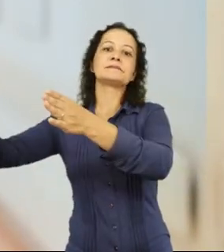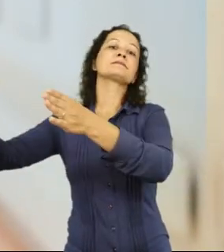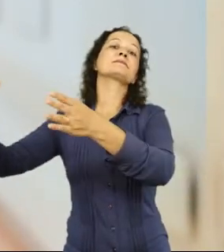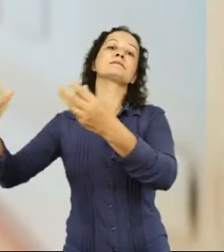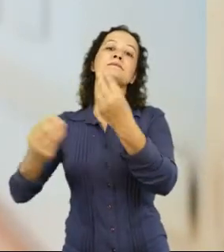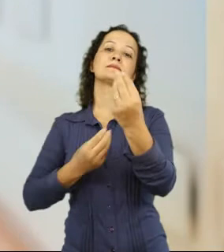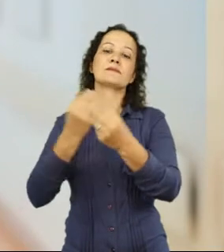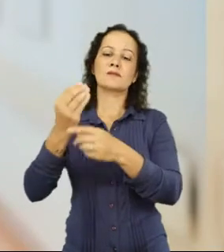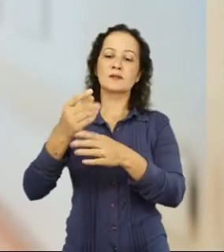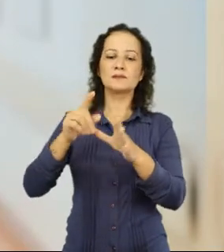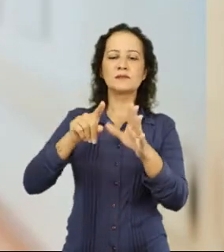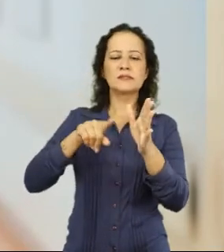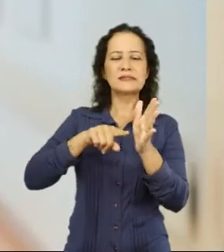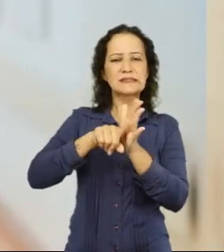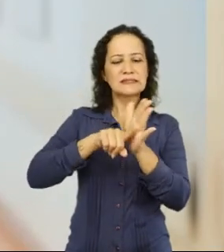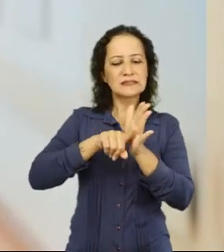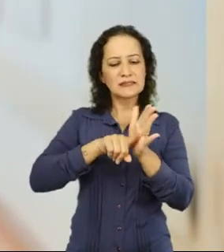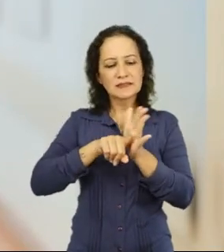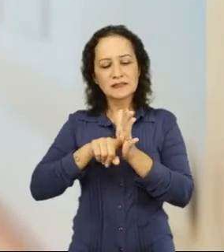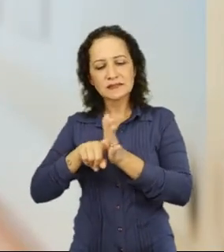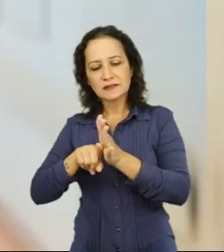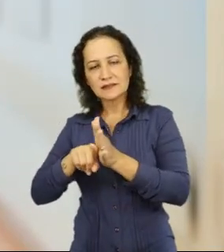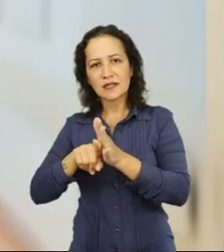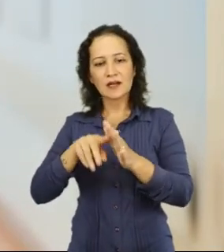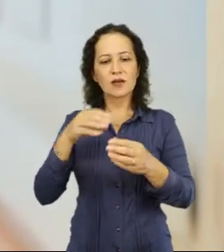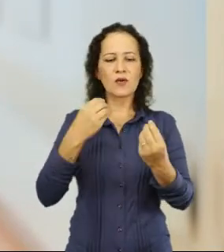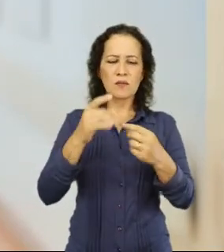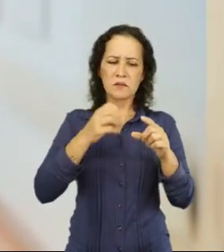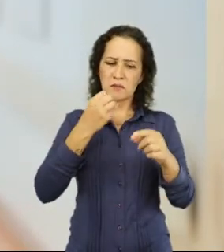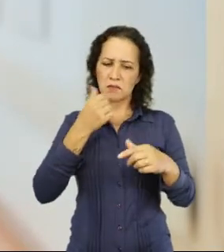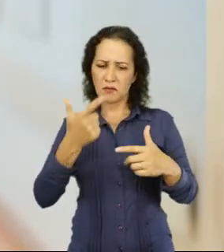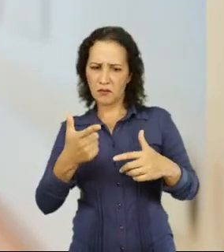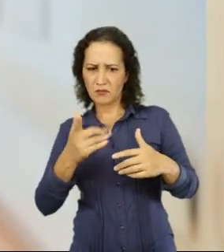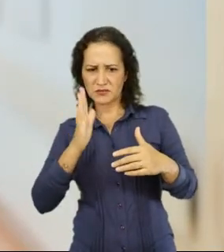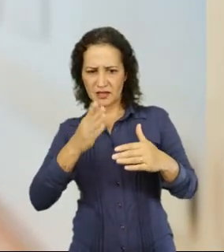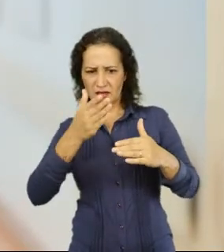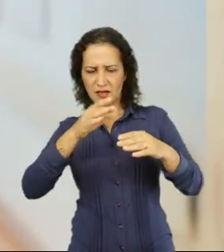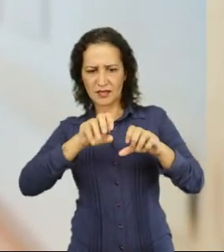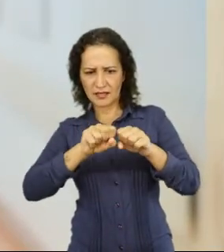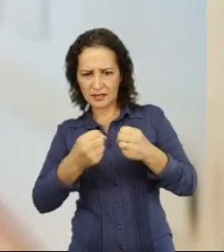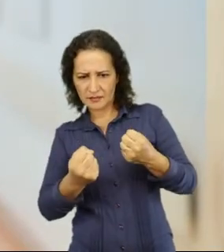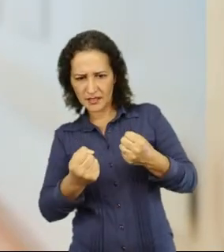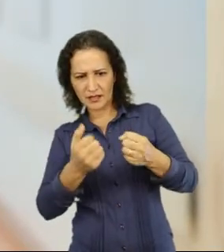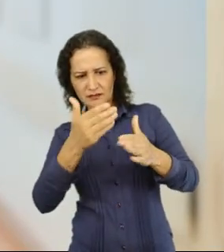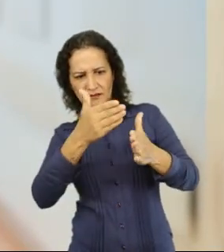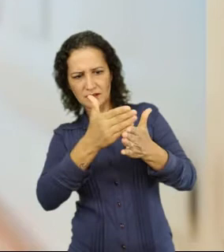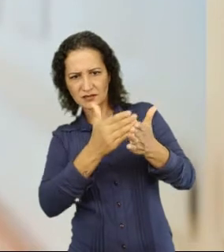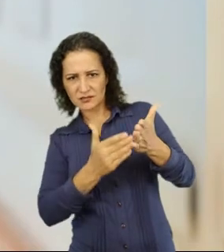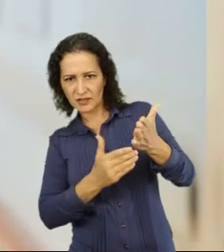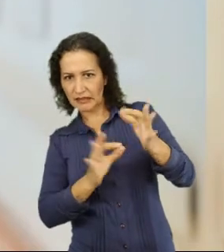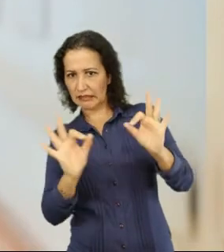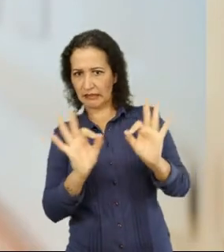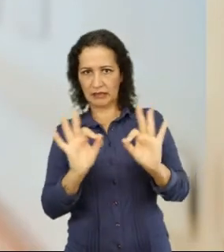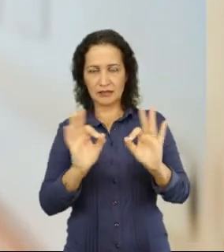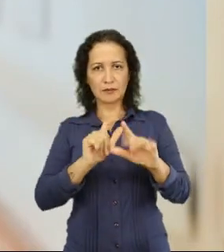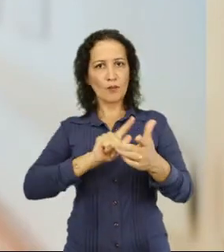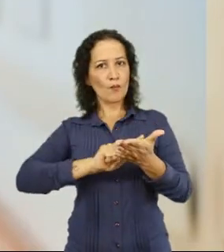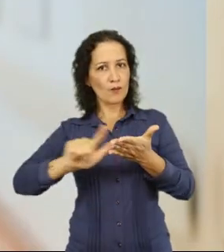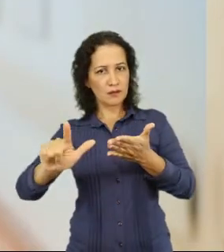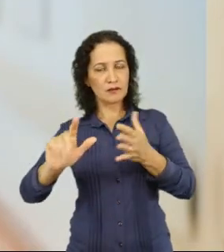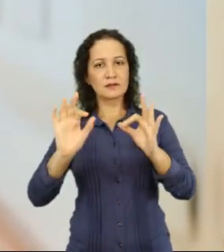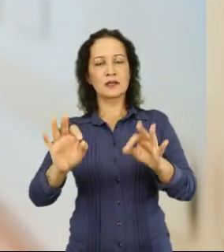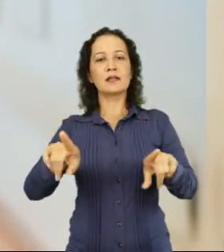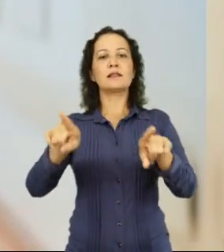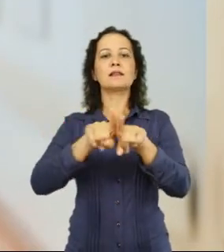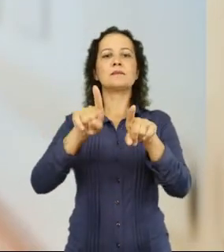com frequência as condições da caixa térmica, observando se existem rachaduras e furos. Lavar com água e sabão